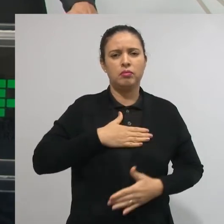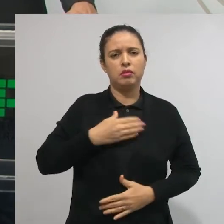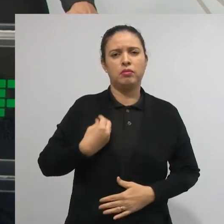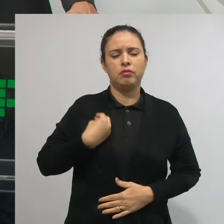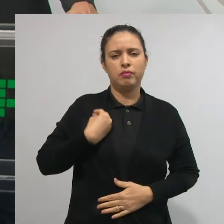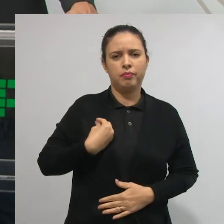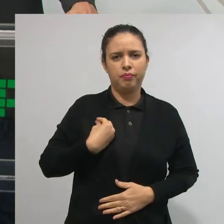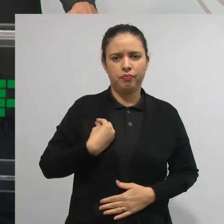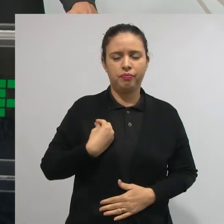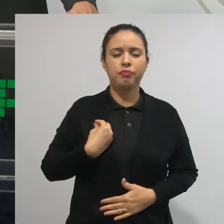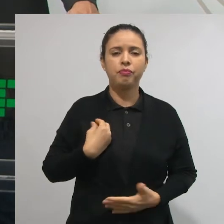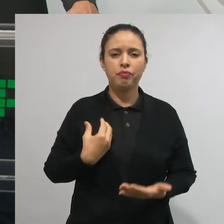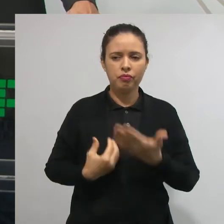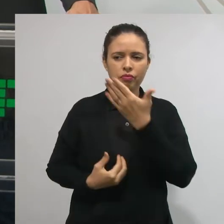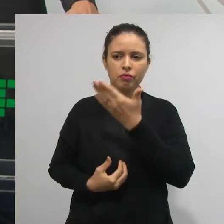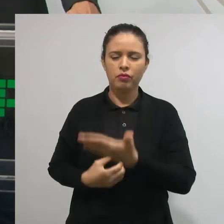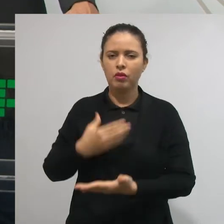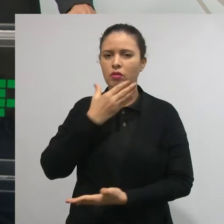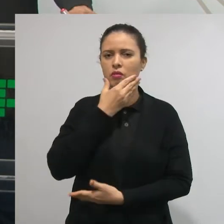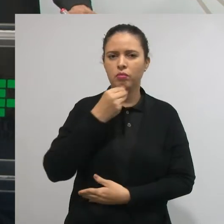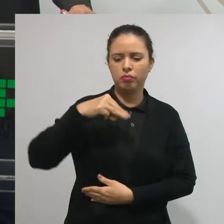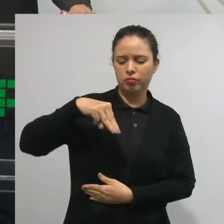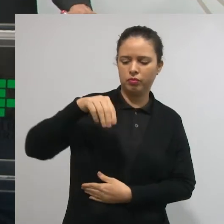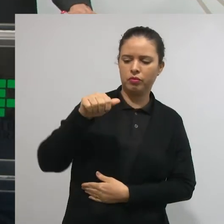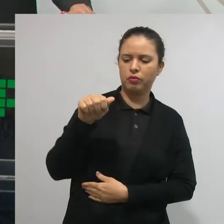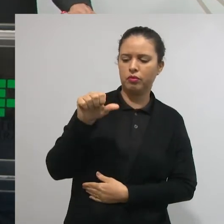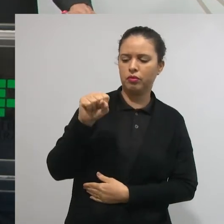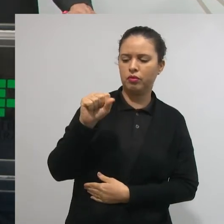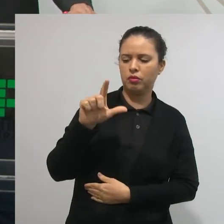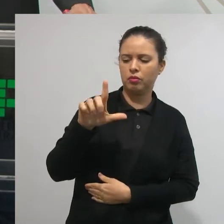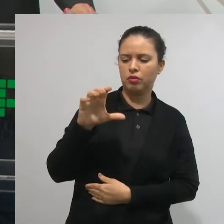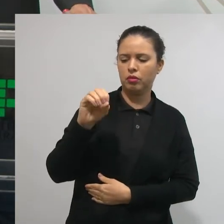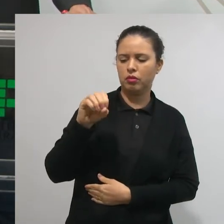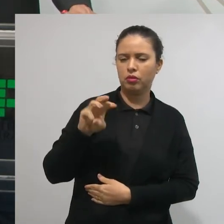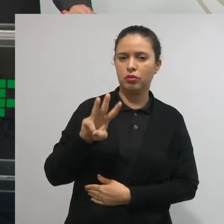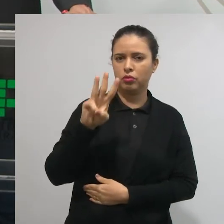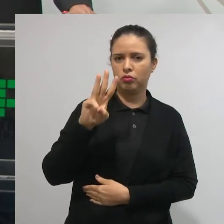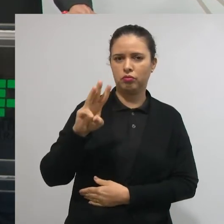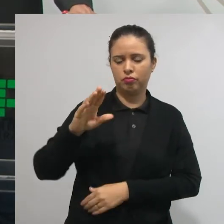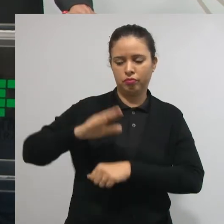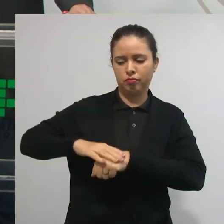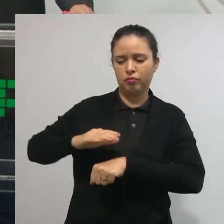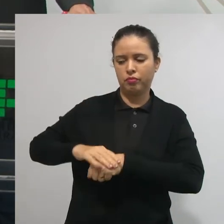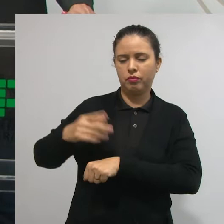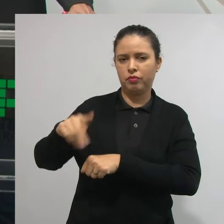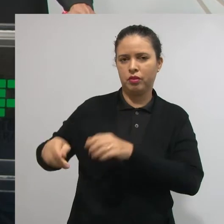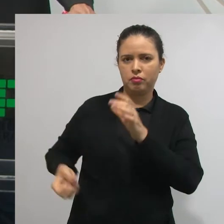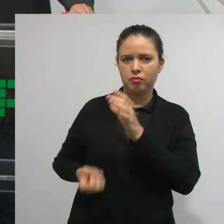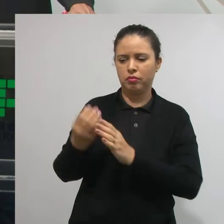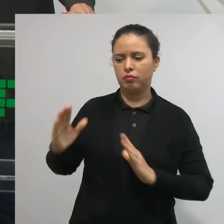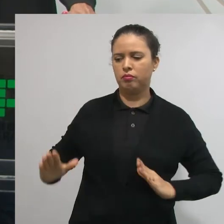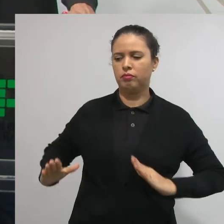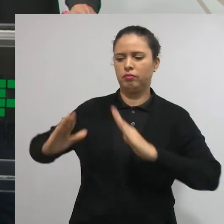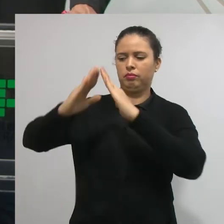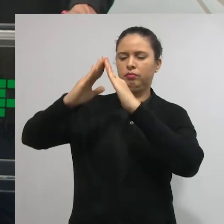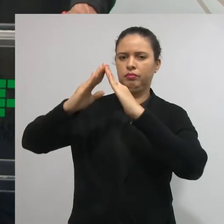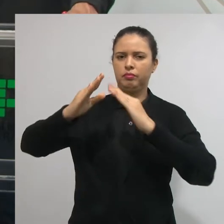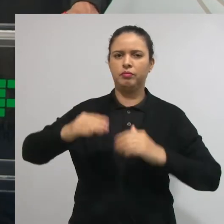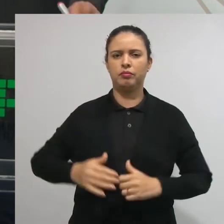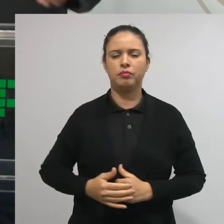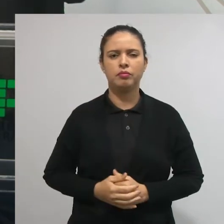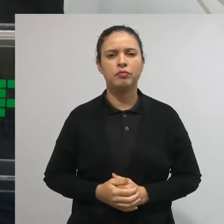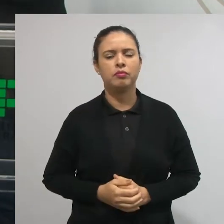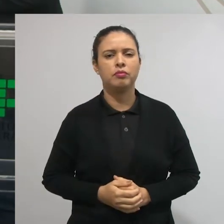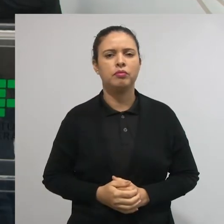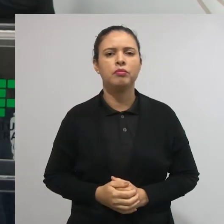pessoa. Maslow entendia dessa forma e por isso que ele criou a pirâmide aí das necessidades hierárquicas do ser humano. Vamos seguir aqui